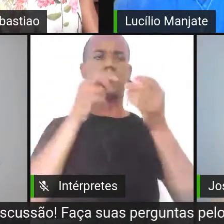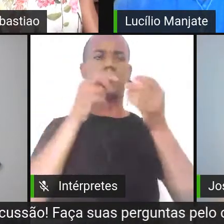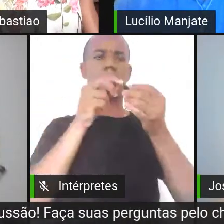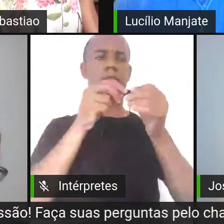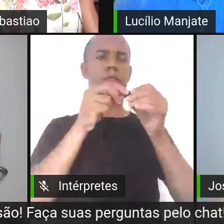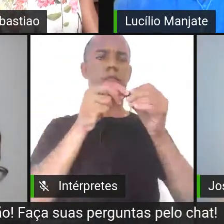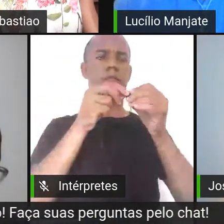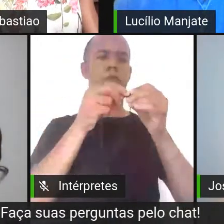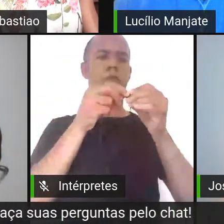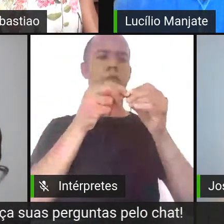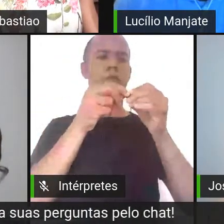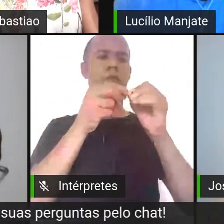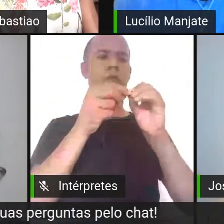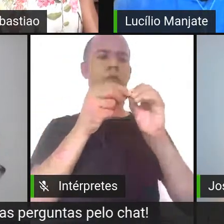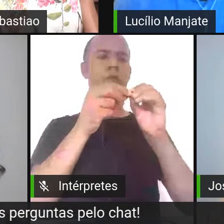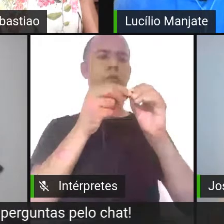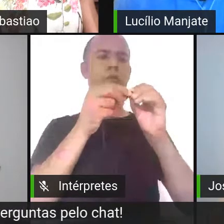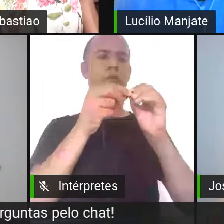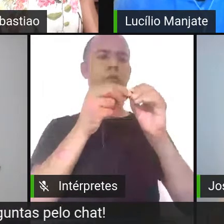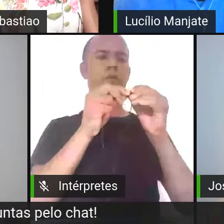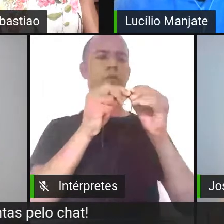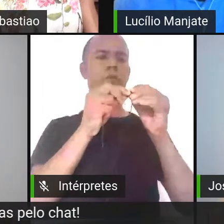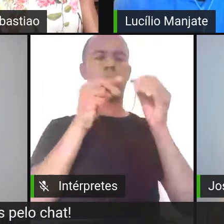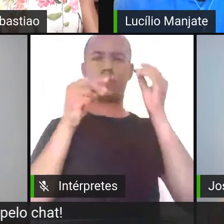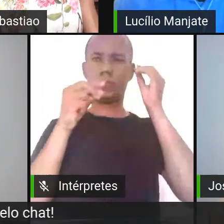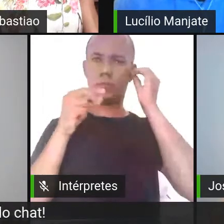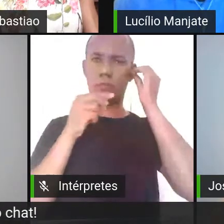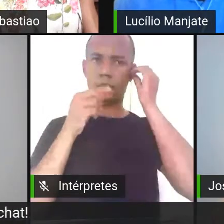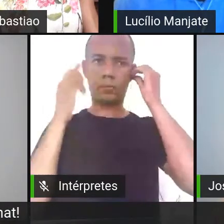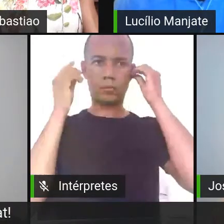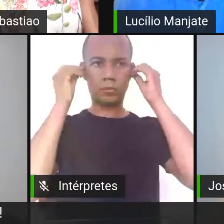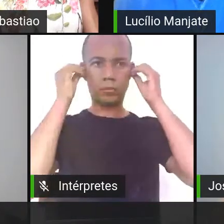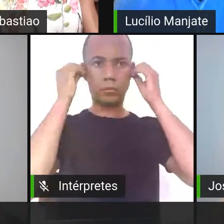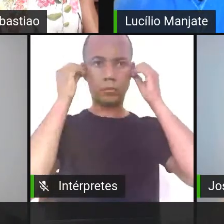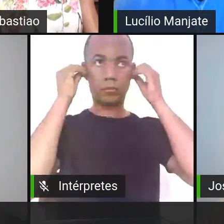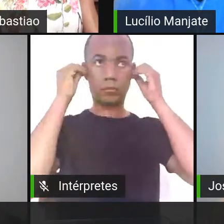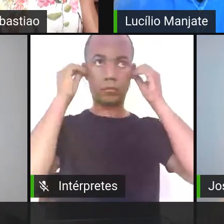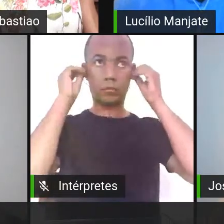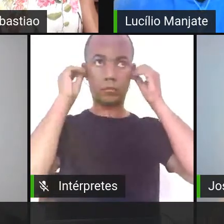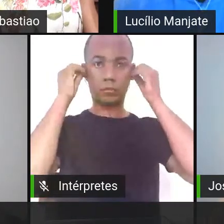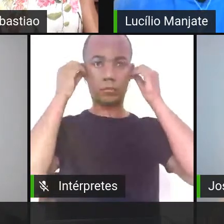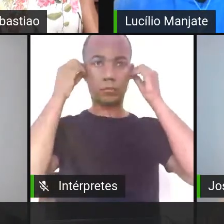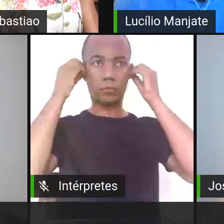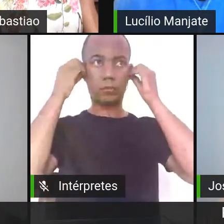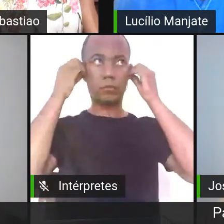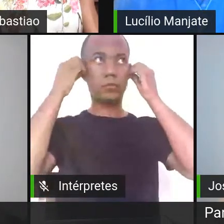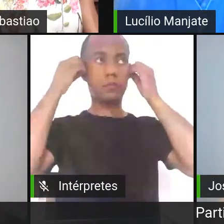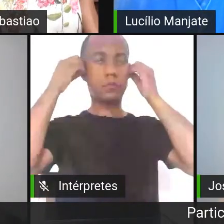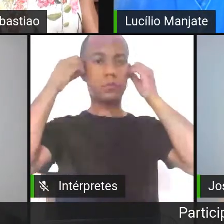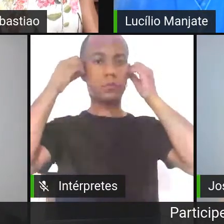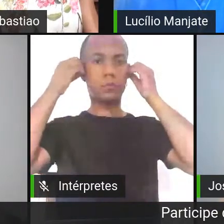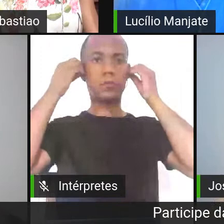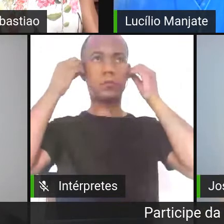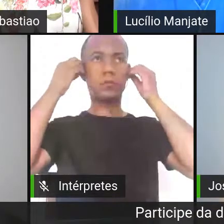por exemplo, para falar de público infantil, reeditar boa parte ou todo esse material